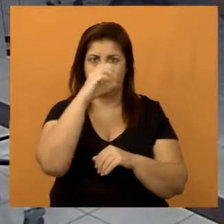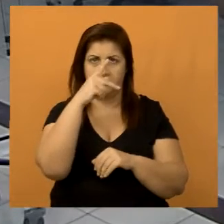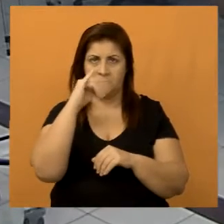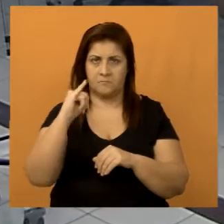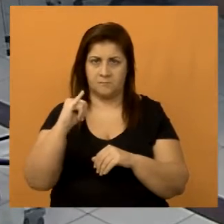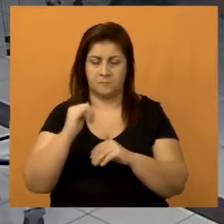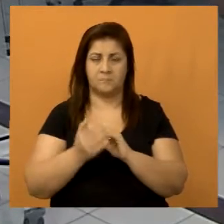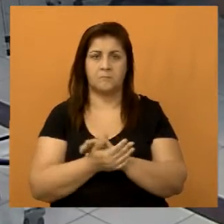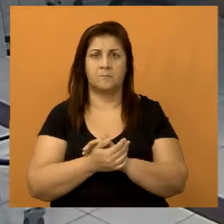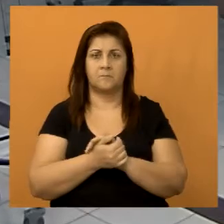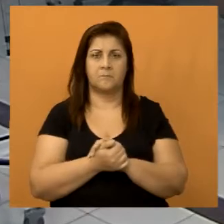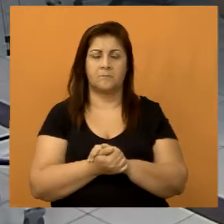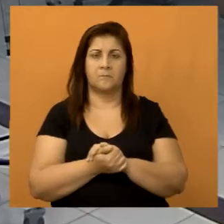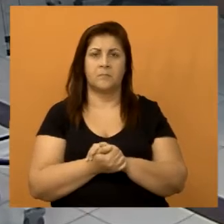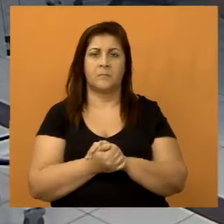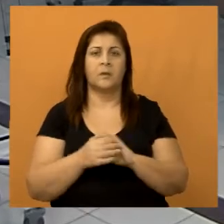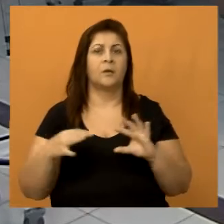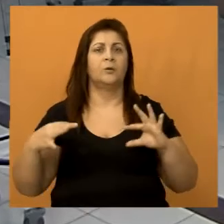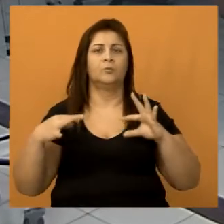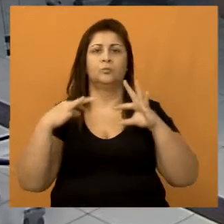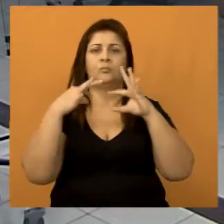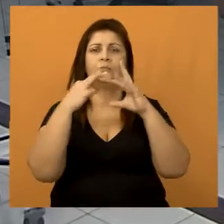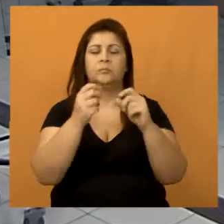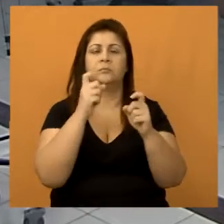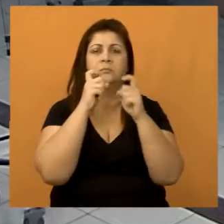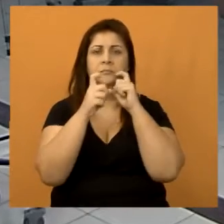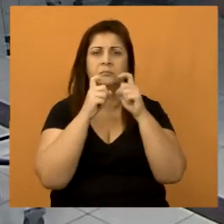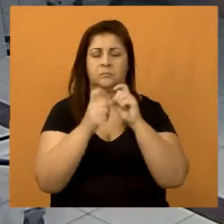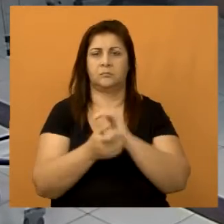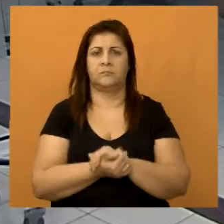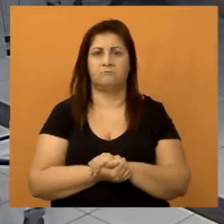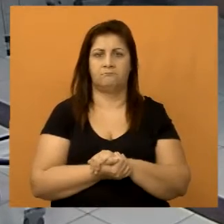CPI, da Prolar, todas as reuniões.